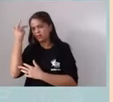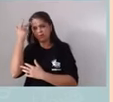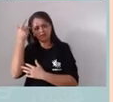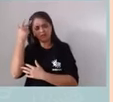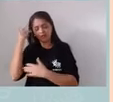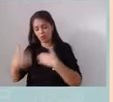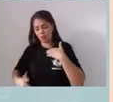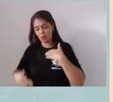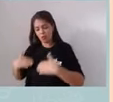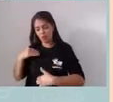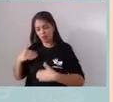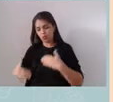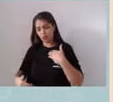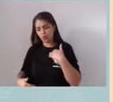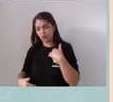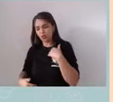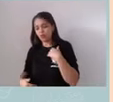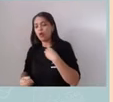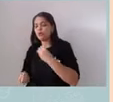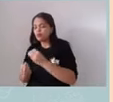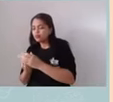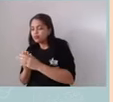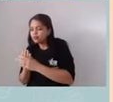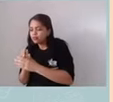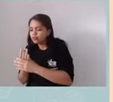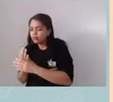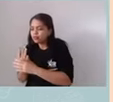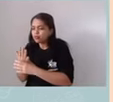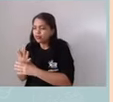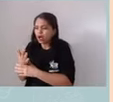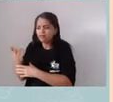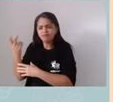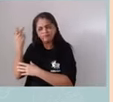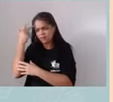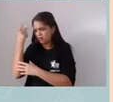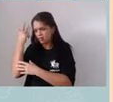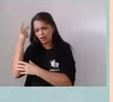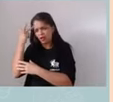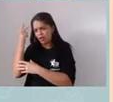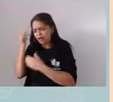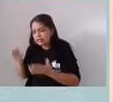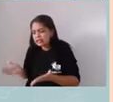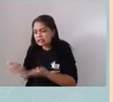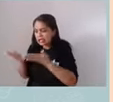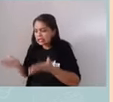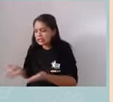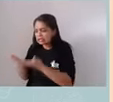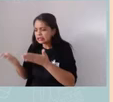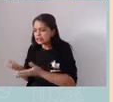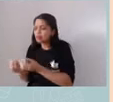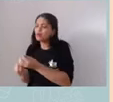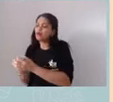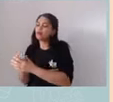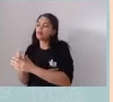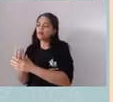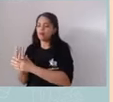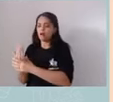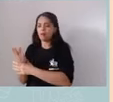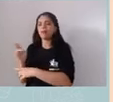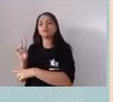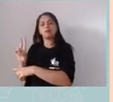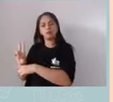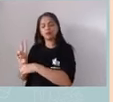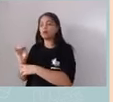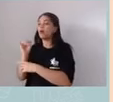corpo vai ser produzido artificialmente, vai ser induzido, melhor dizendo, artificialmente para produzir os anticorpos. E aí o